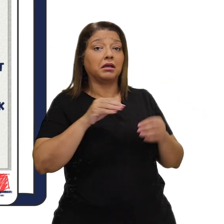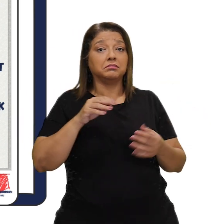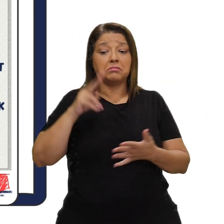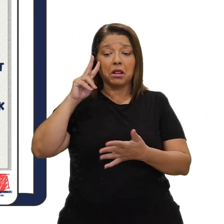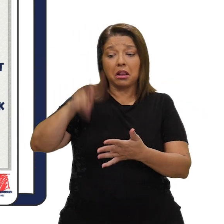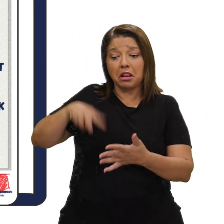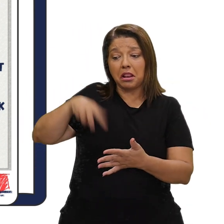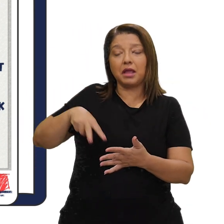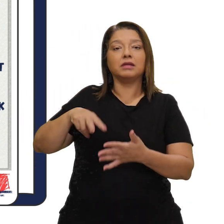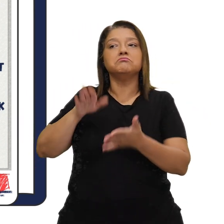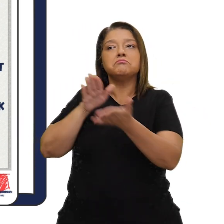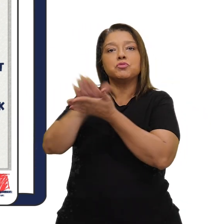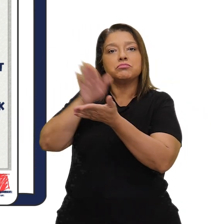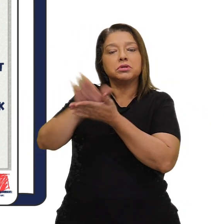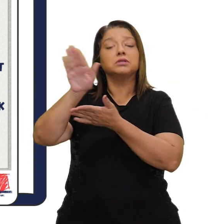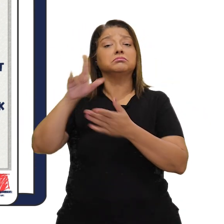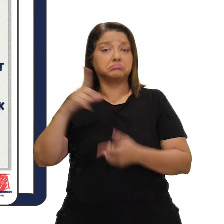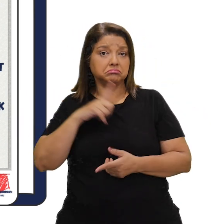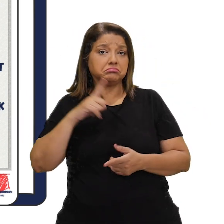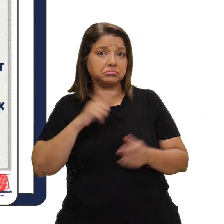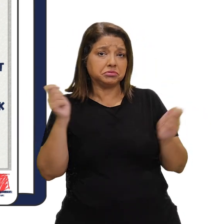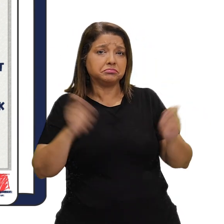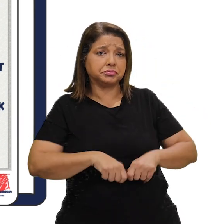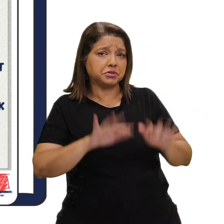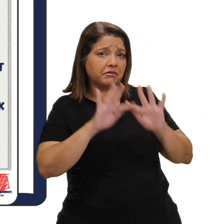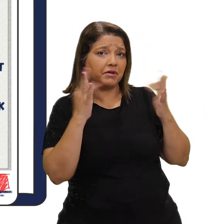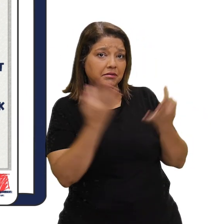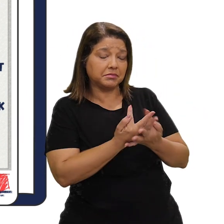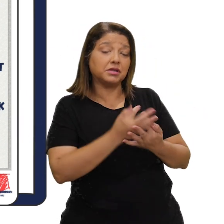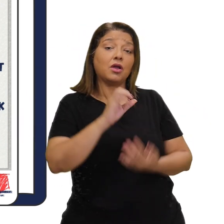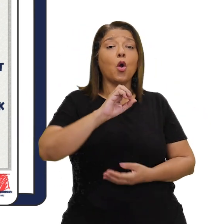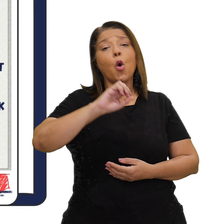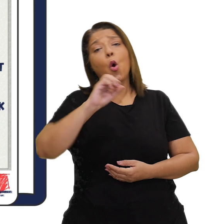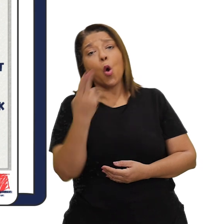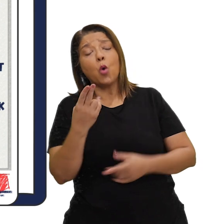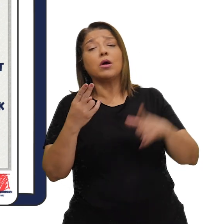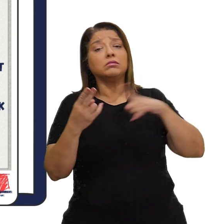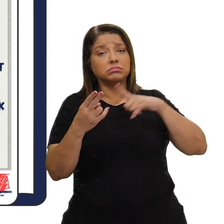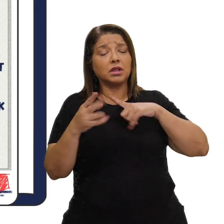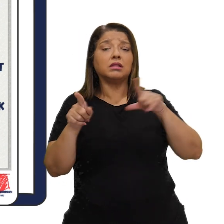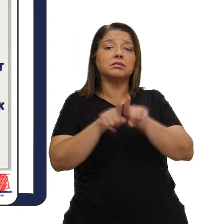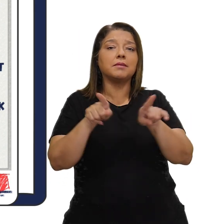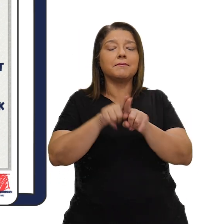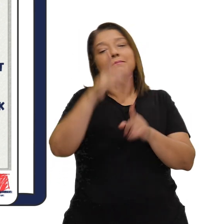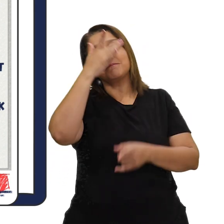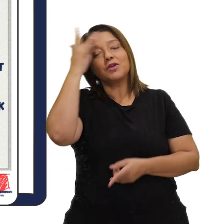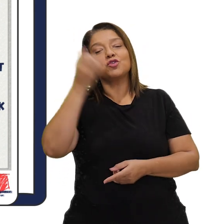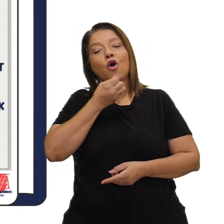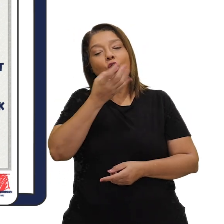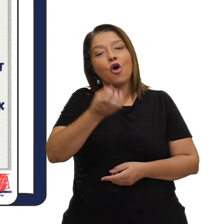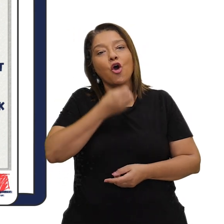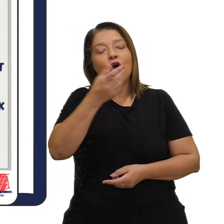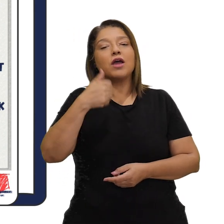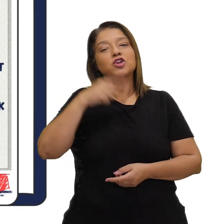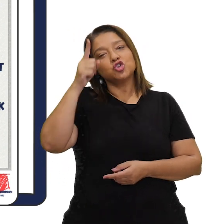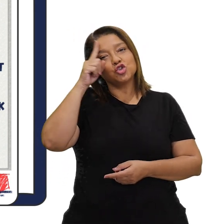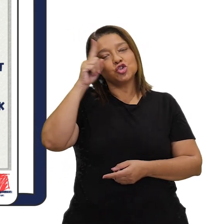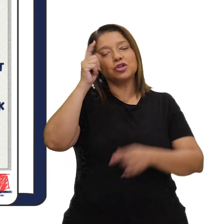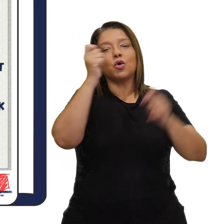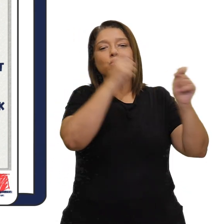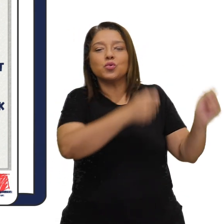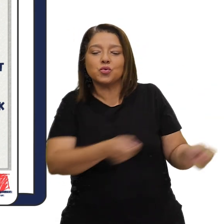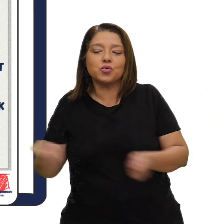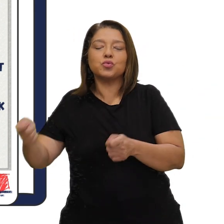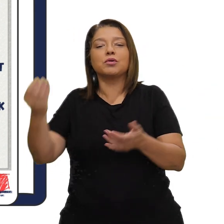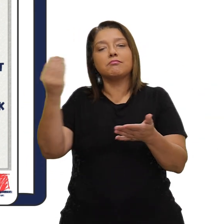familiar. Ou aqueles que o autor relata seu cotidiano e depois compartilha com outras pessoas